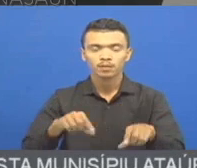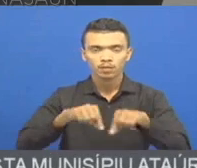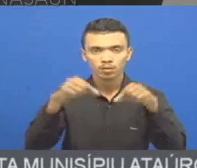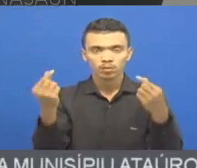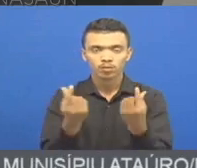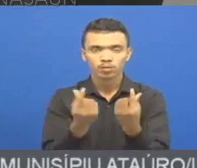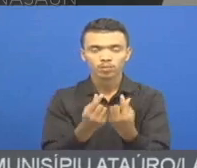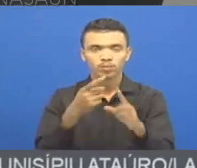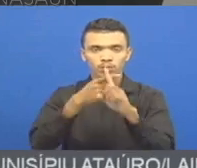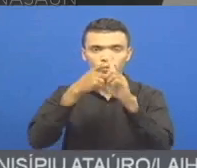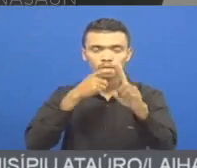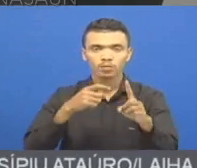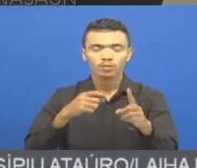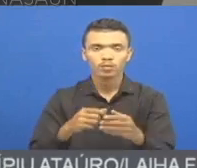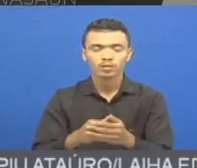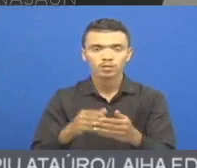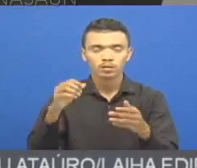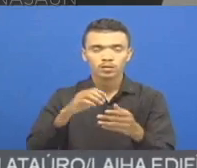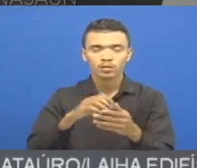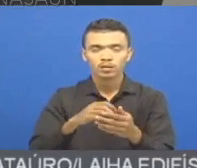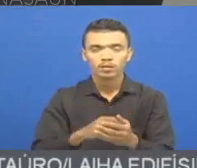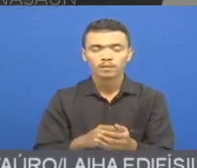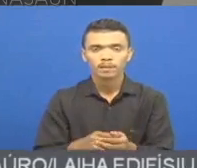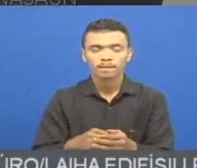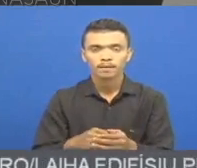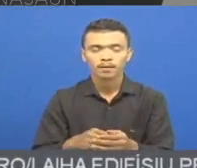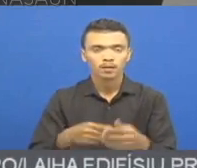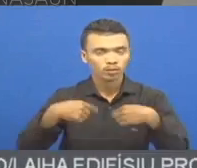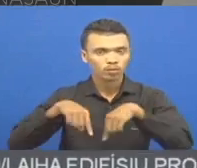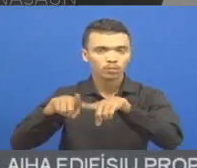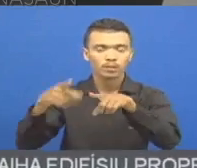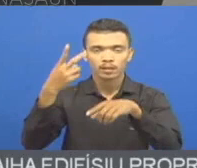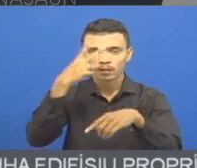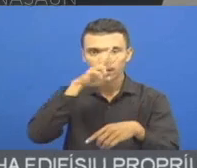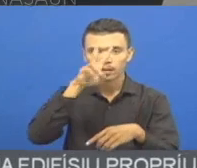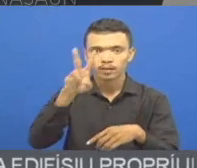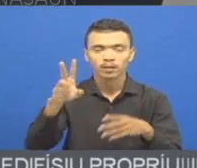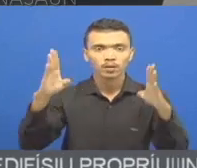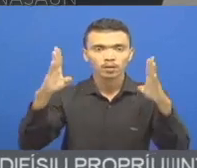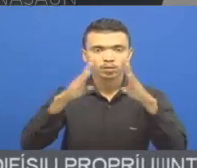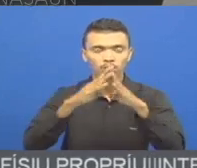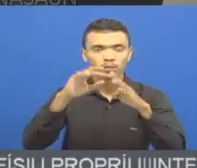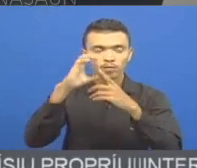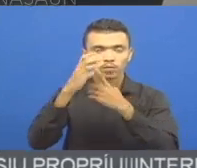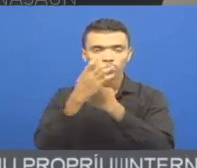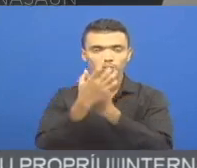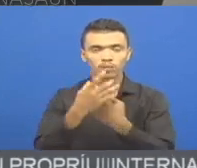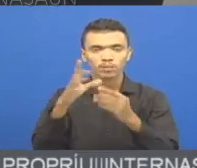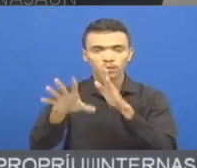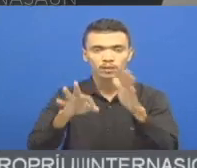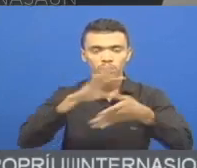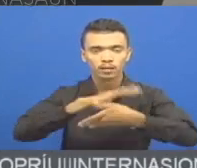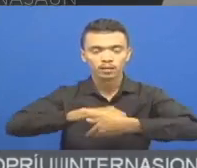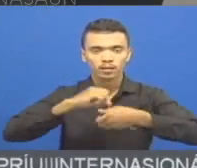Equipa così parte arte e cultura a tu direita va identifica una licenza una adesso ne abbiamo che te